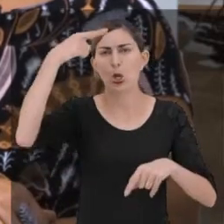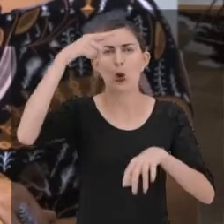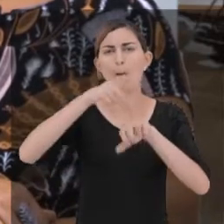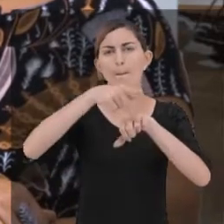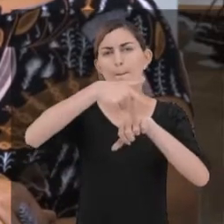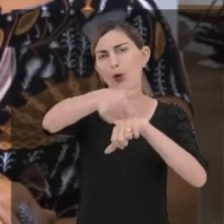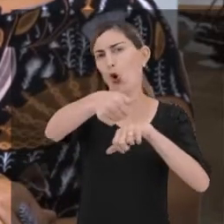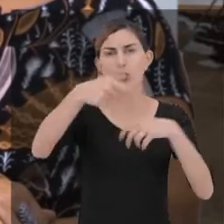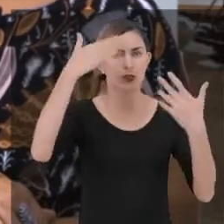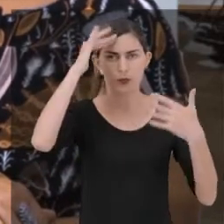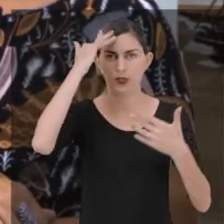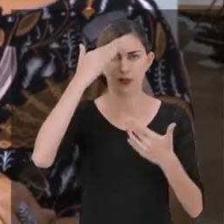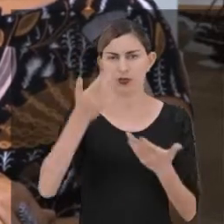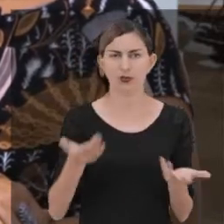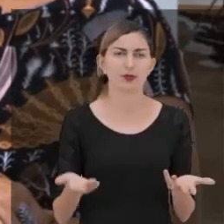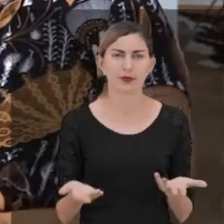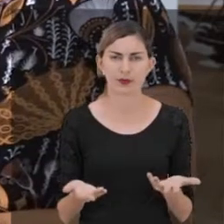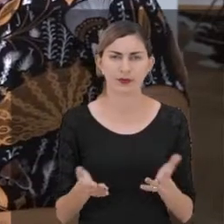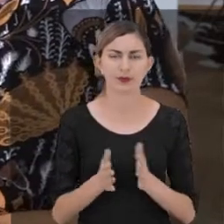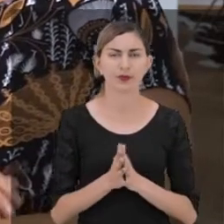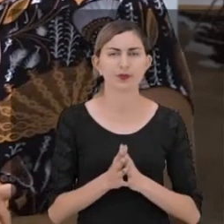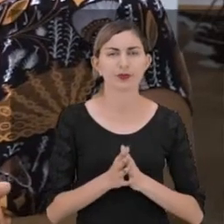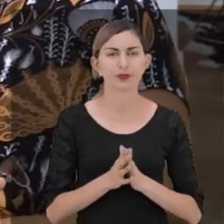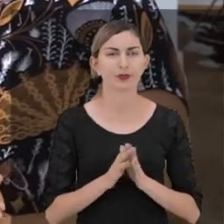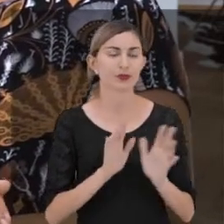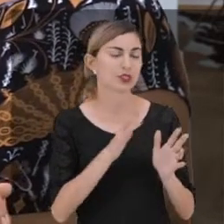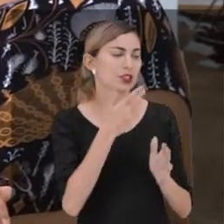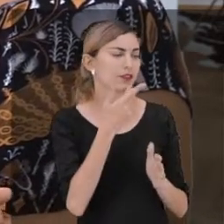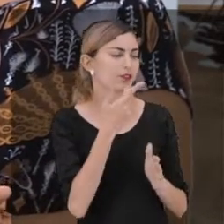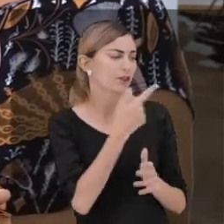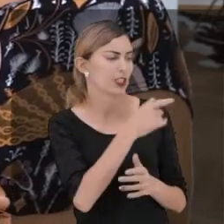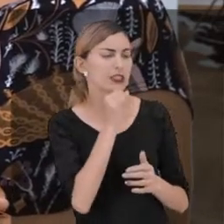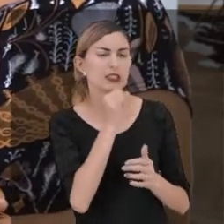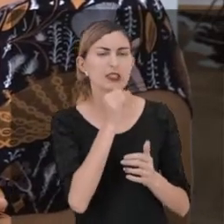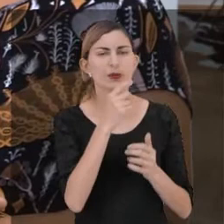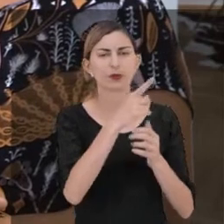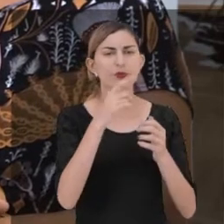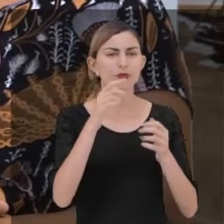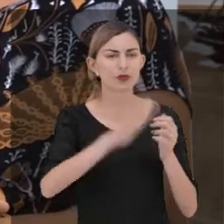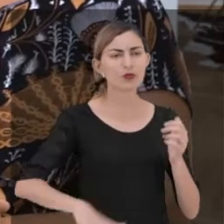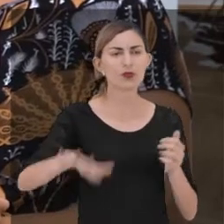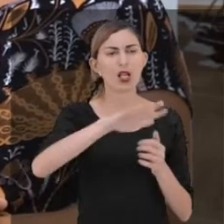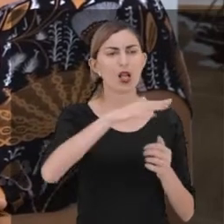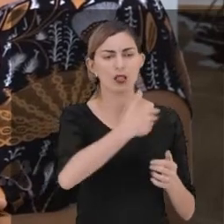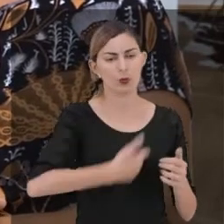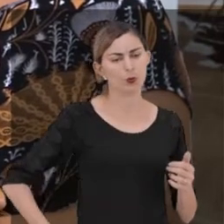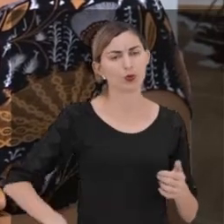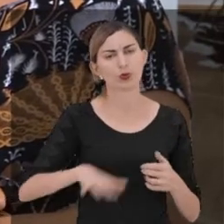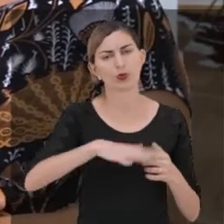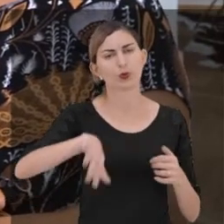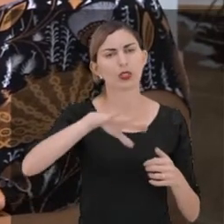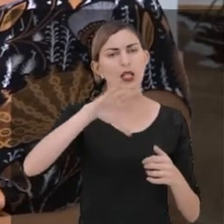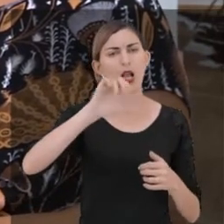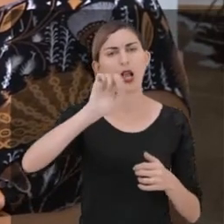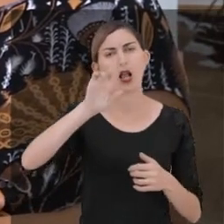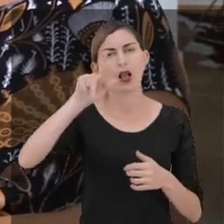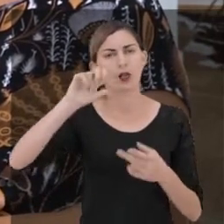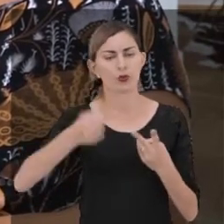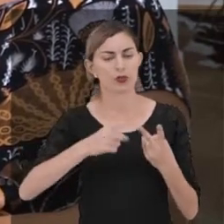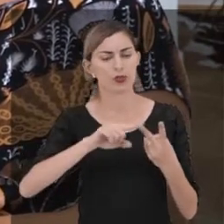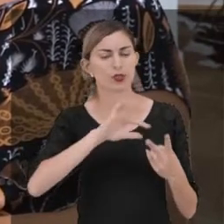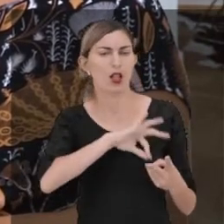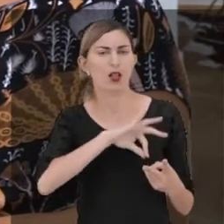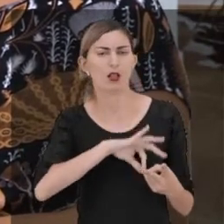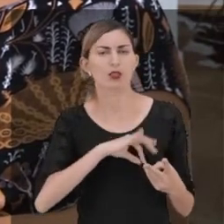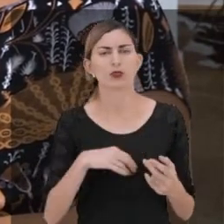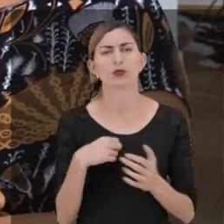pós-graduação para entender isso, né? Andréa, quais os exemplos você pode dar da área pública com relação ao cargo de salário?